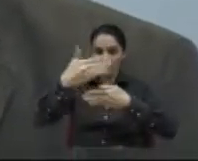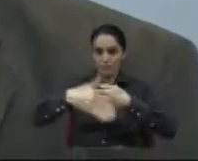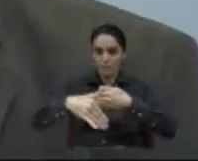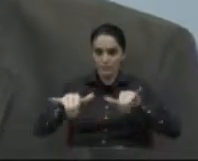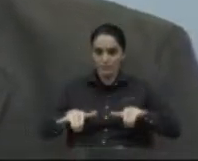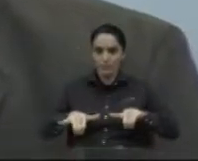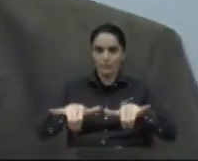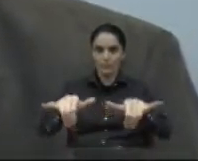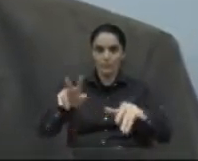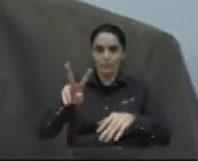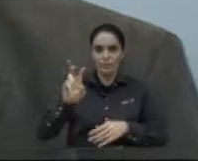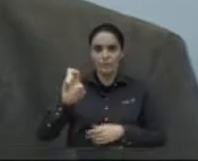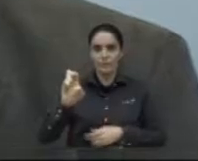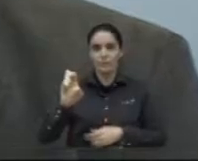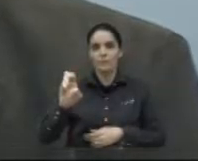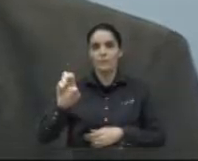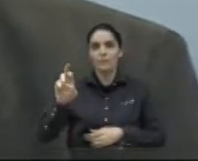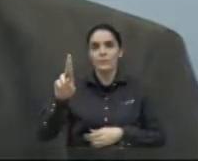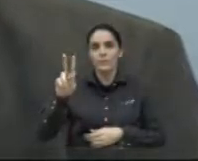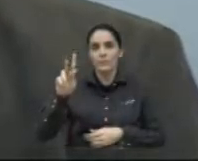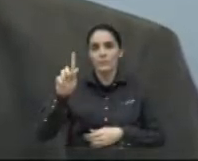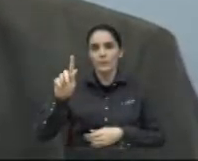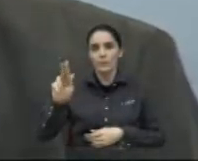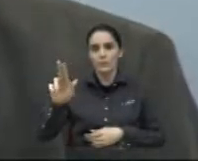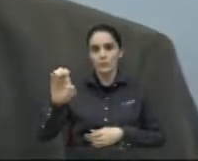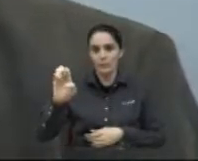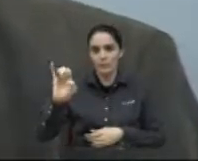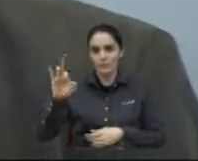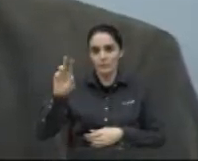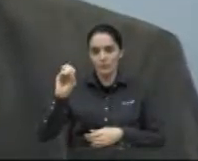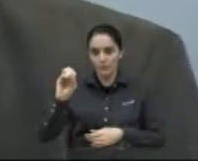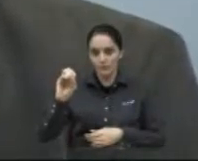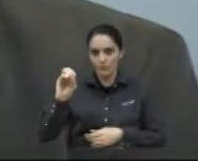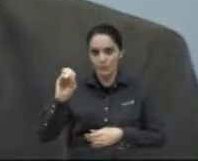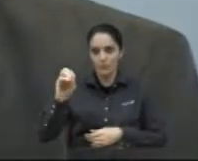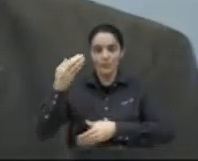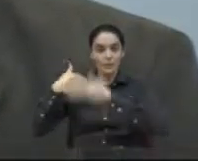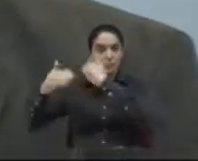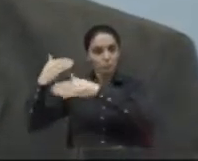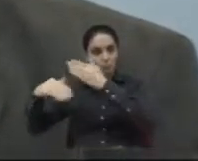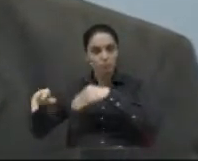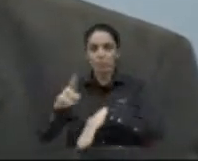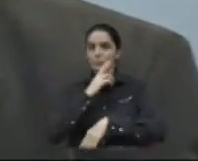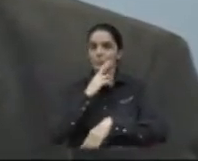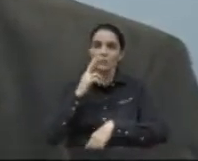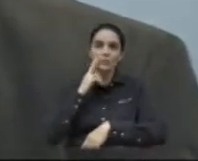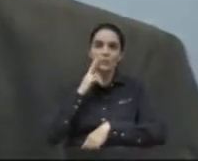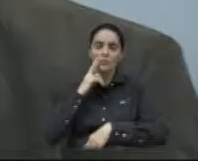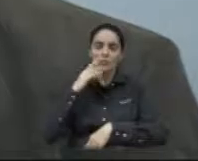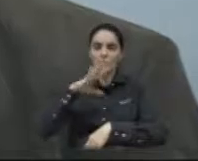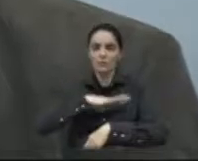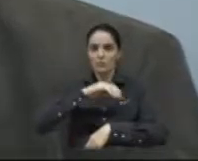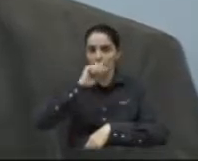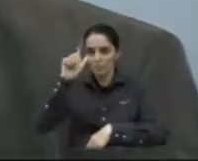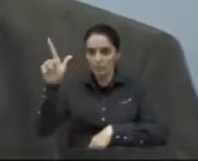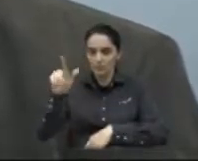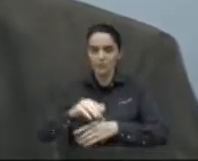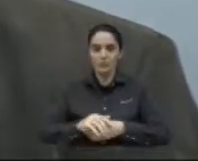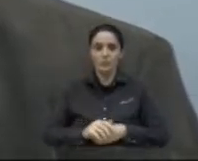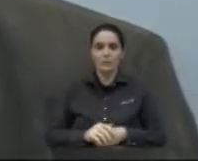Era o Mercado Vergueiro, hoje está fechado, foi um restaurante também de Limeira, enfim. Mas ela foi